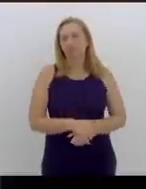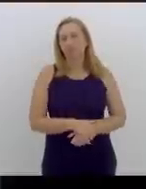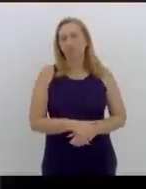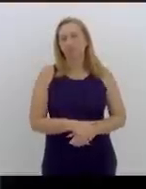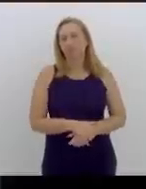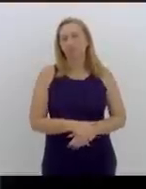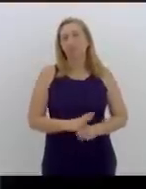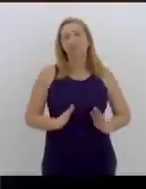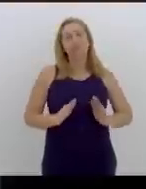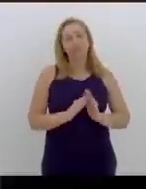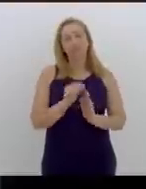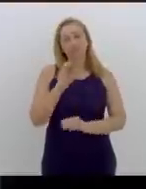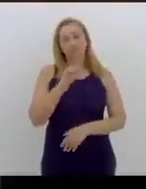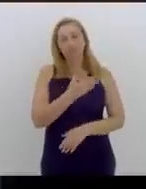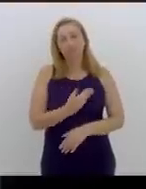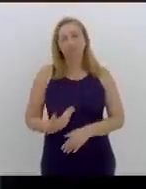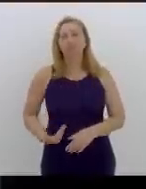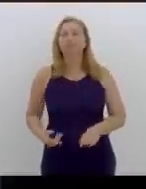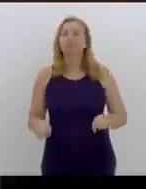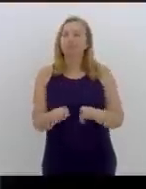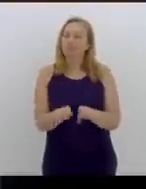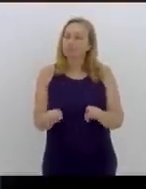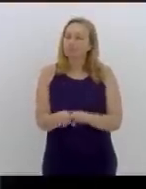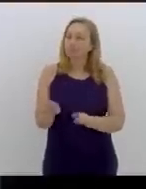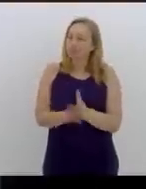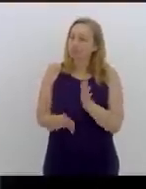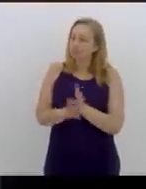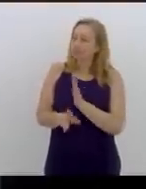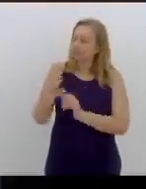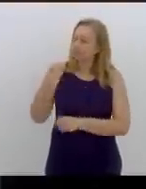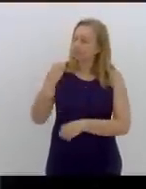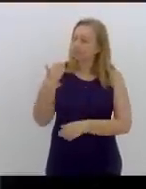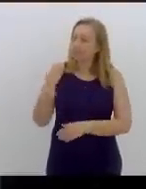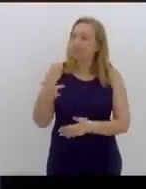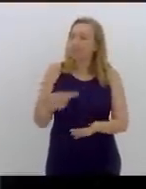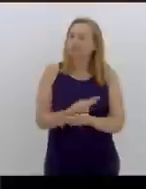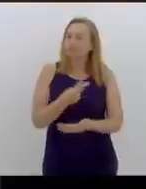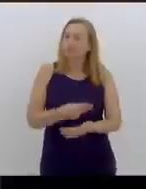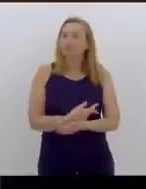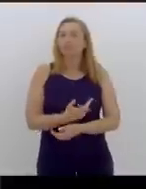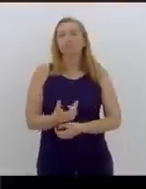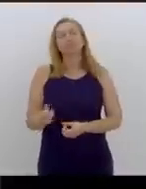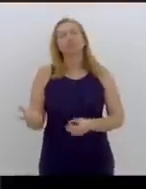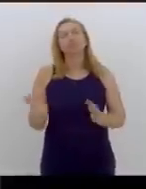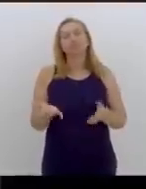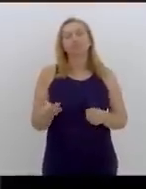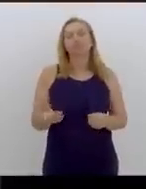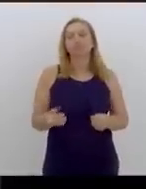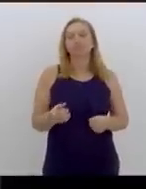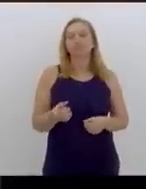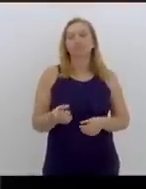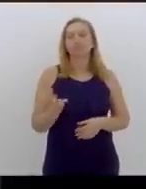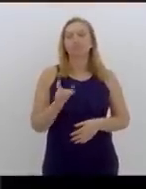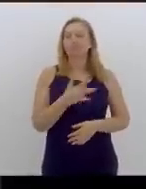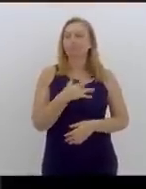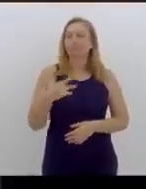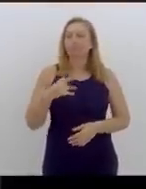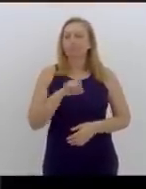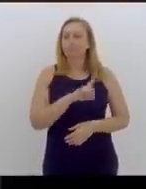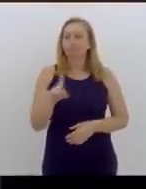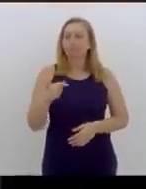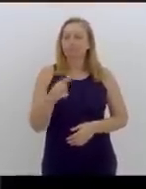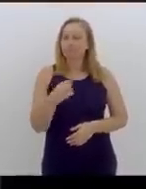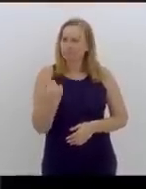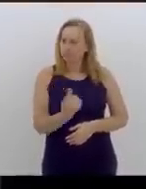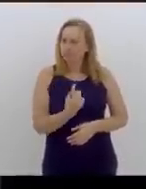e a Casa Civil também despesa pessoal deles deu regular ela deu regular só o da saúde que não e o